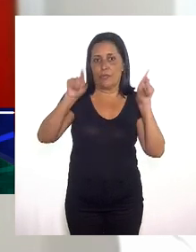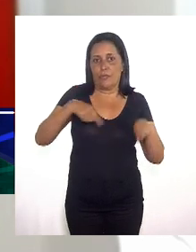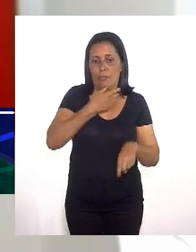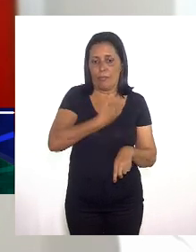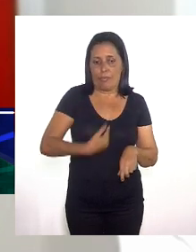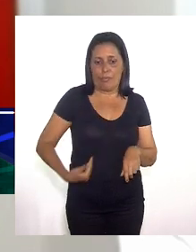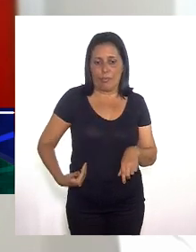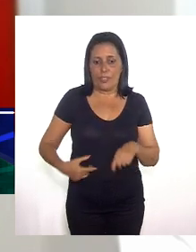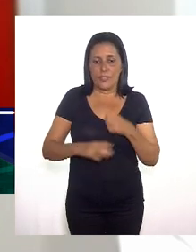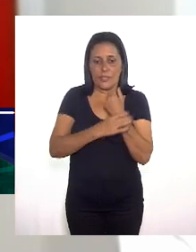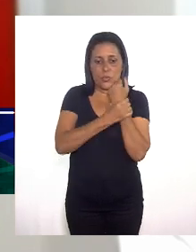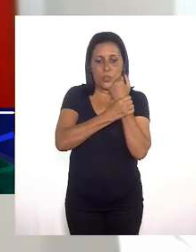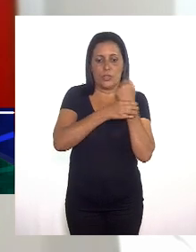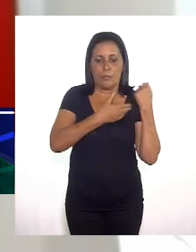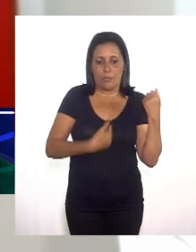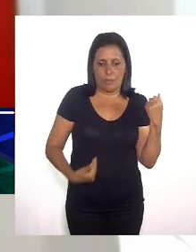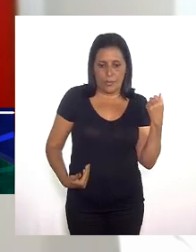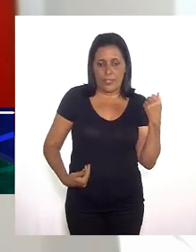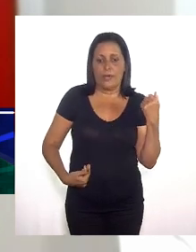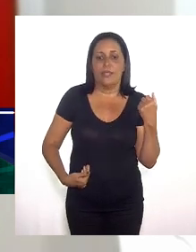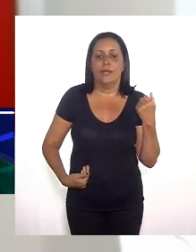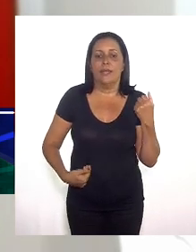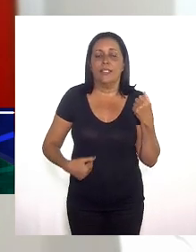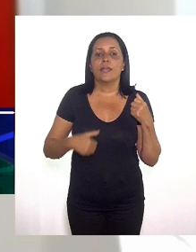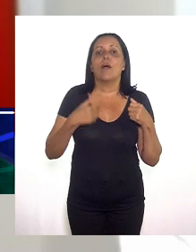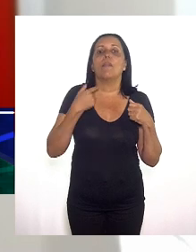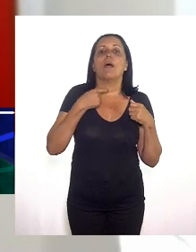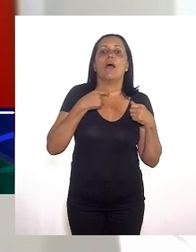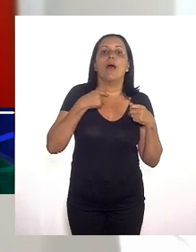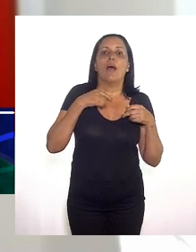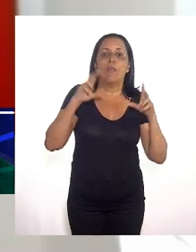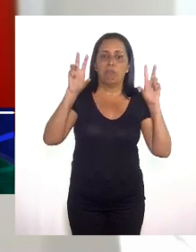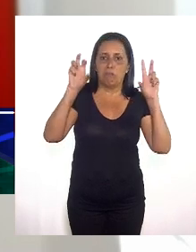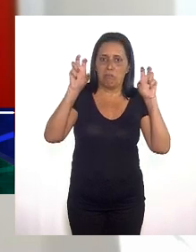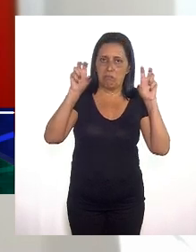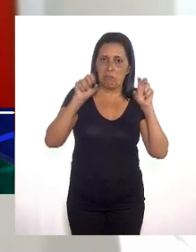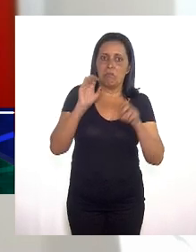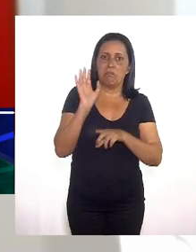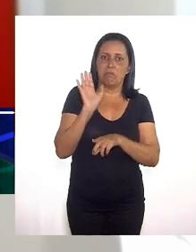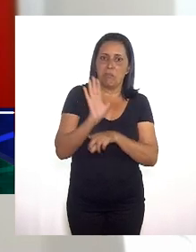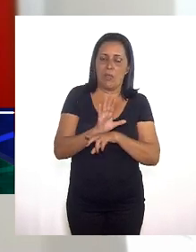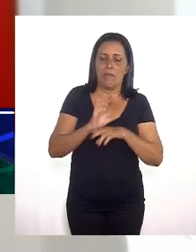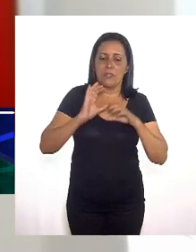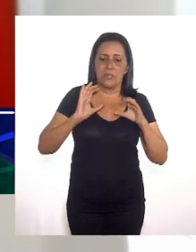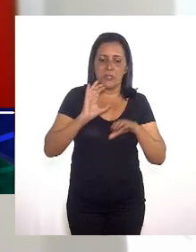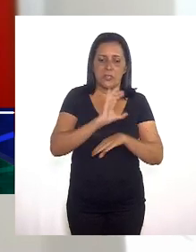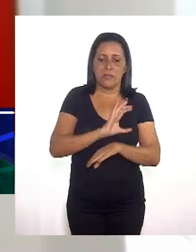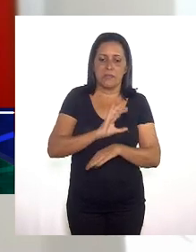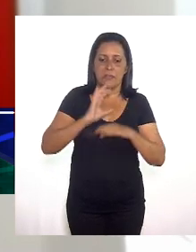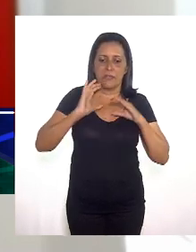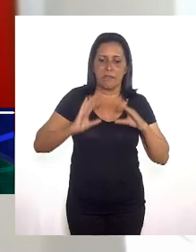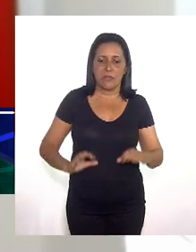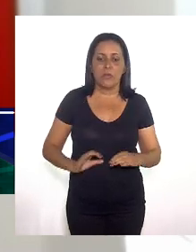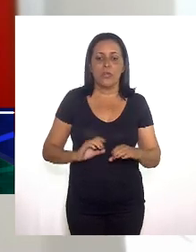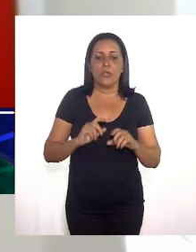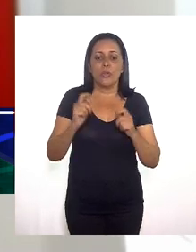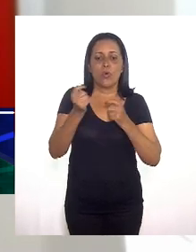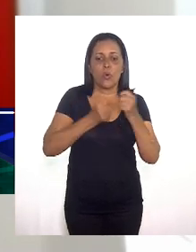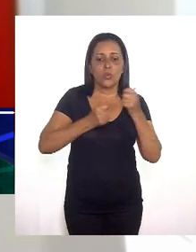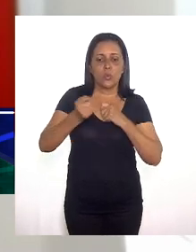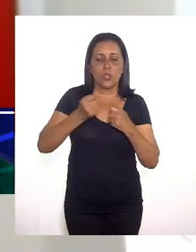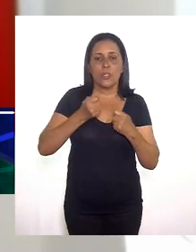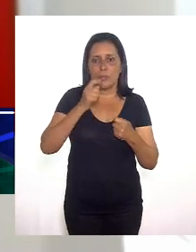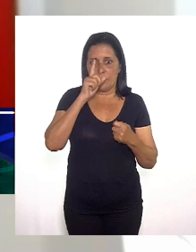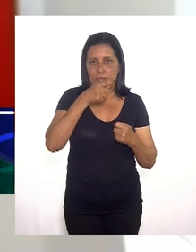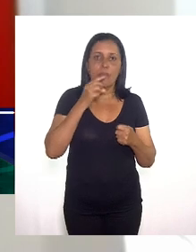de Segurança Pública e Assunto de Polícia, de Defesa Civil, de Orçamento, Finanças, Fiscalização Financeira e Controle. Questão de ordem,